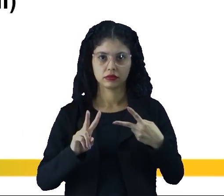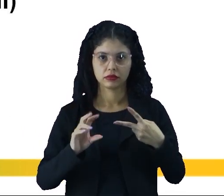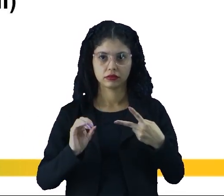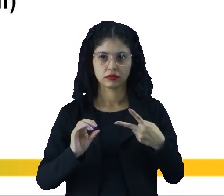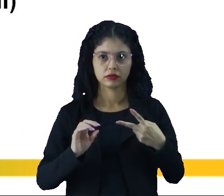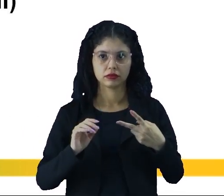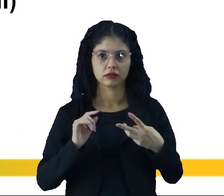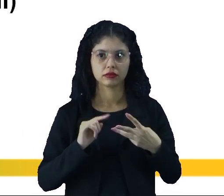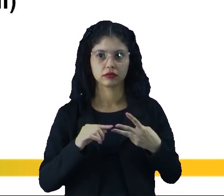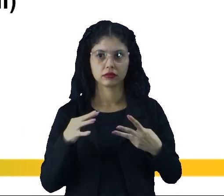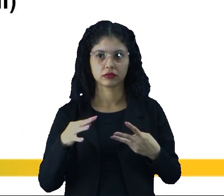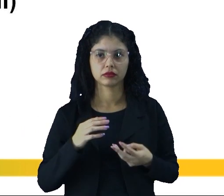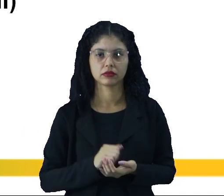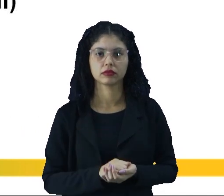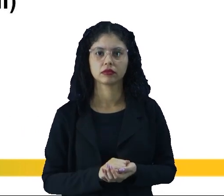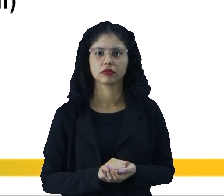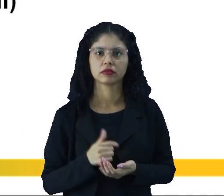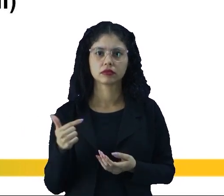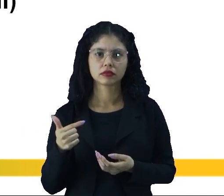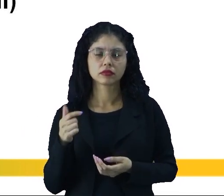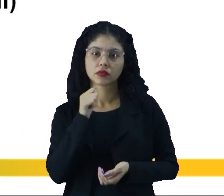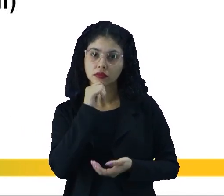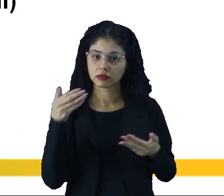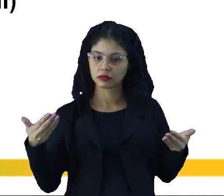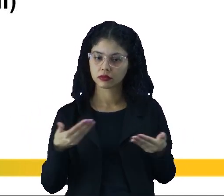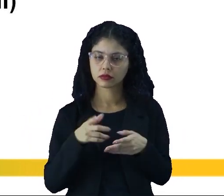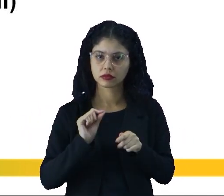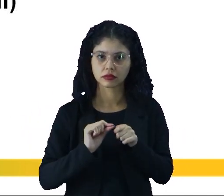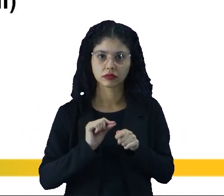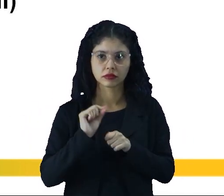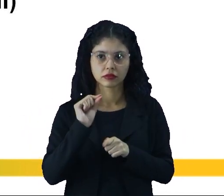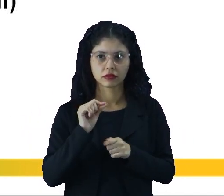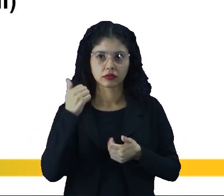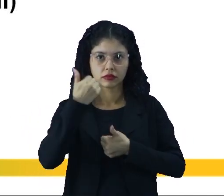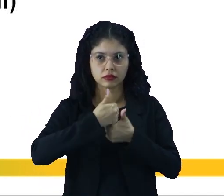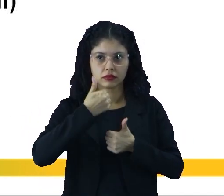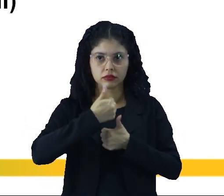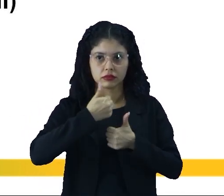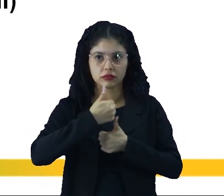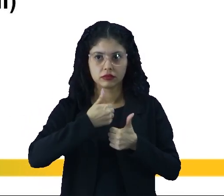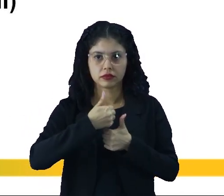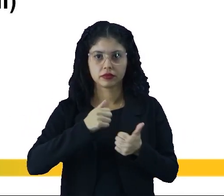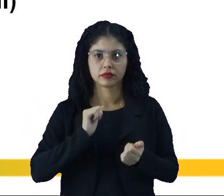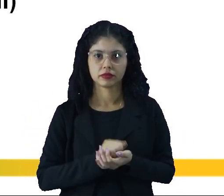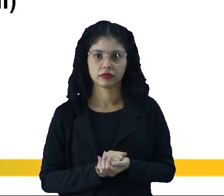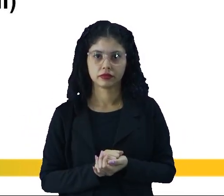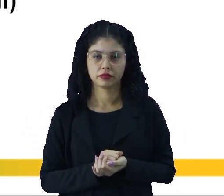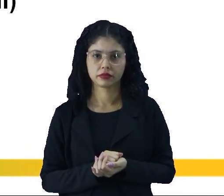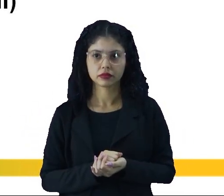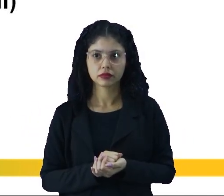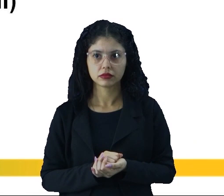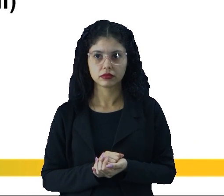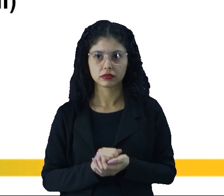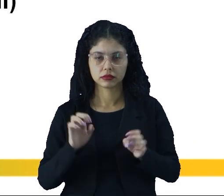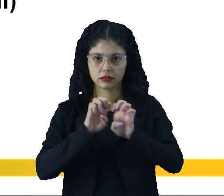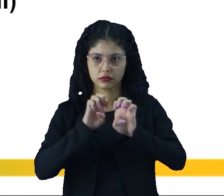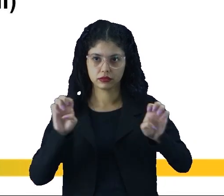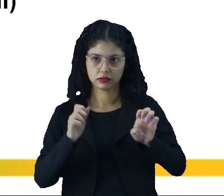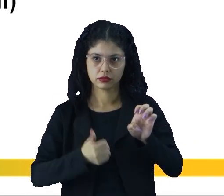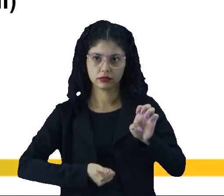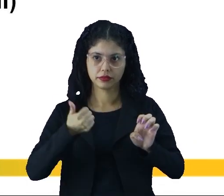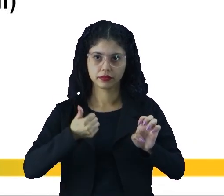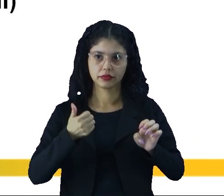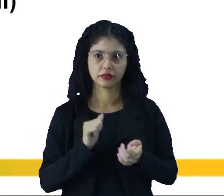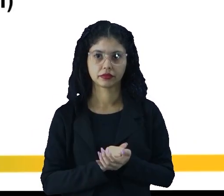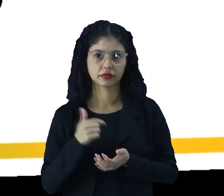ela termina aí. O que nós vamos fazer a partir de agora? Nós vamos fazer uma substituição. Nós vamos substituir a equação